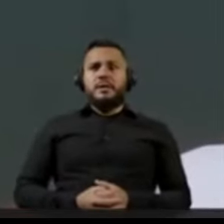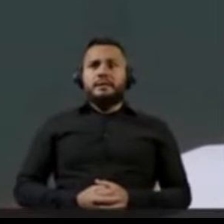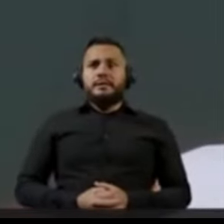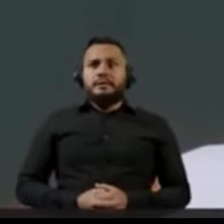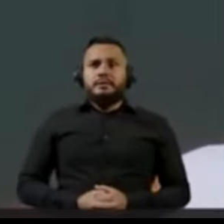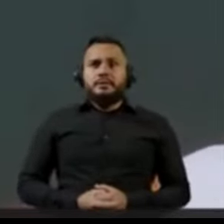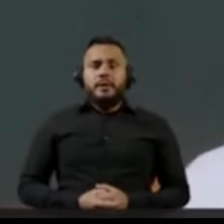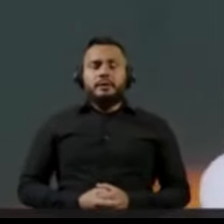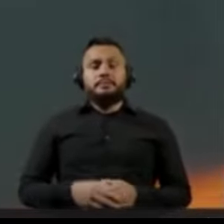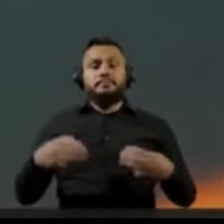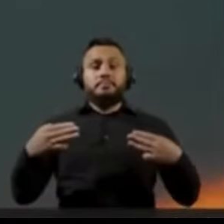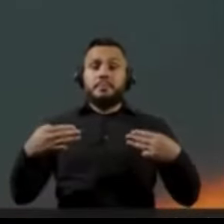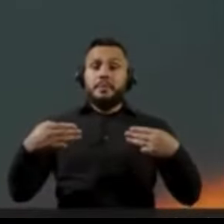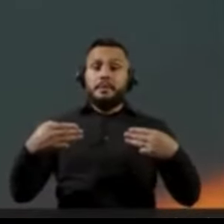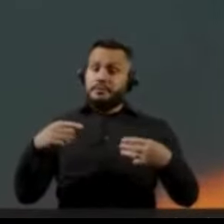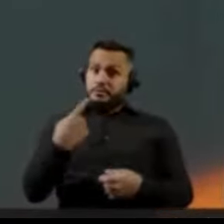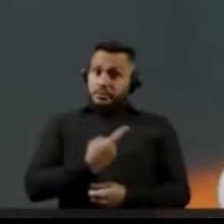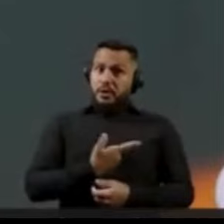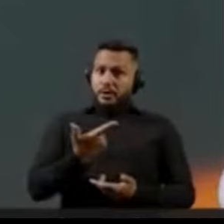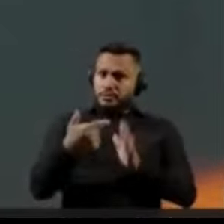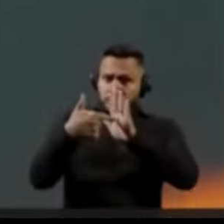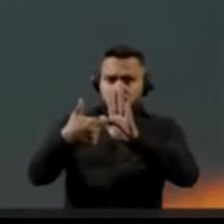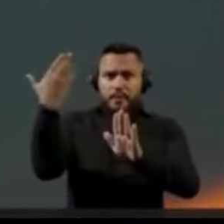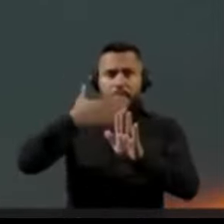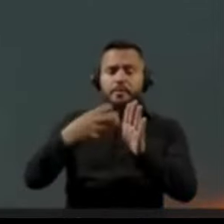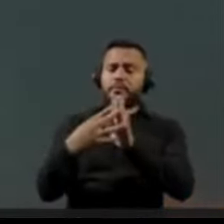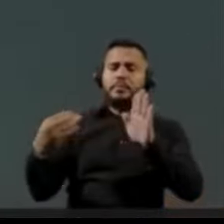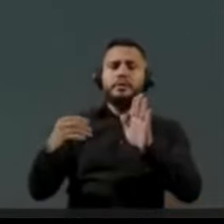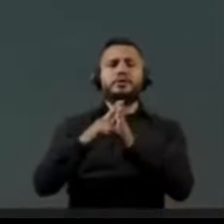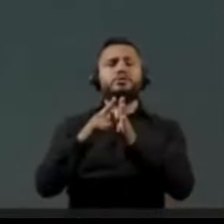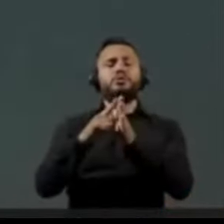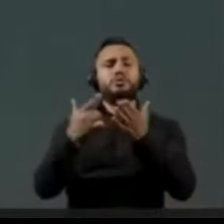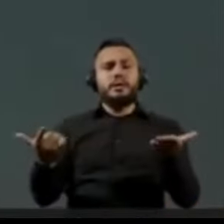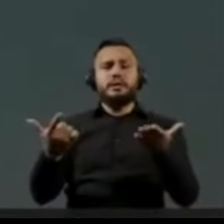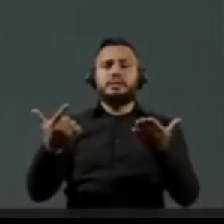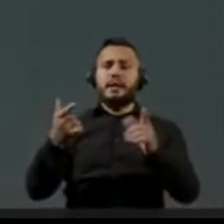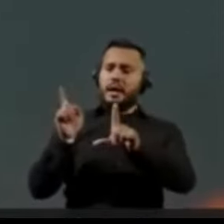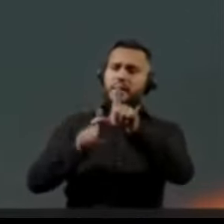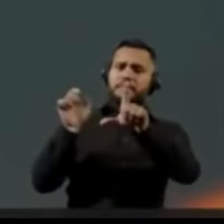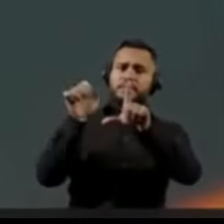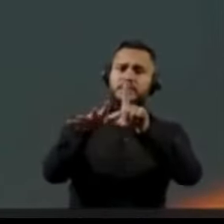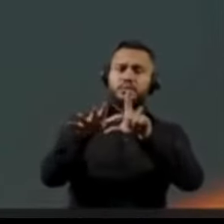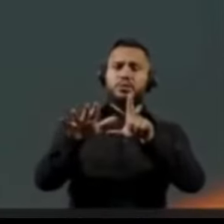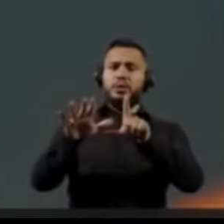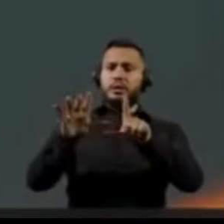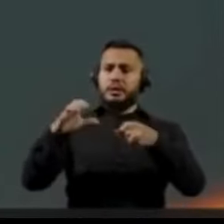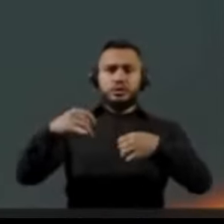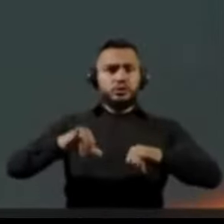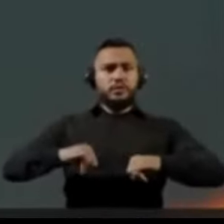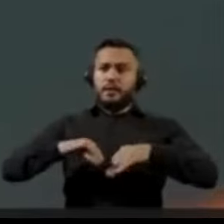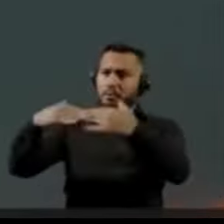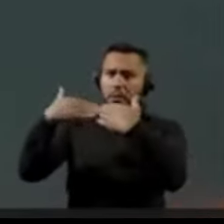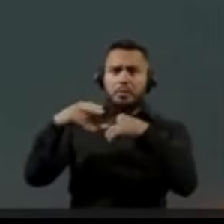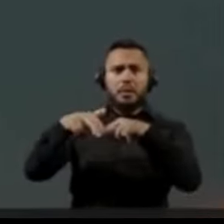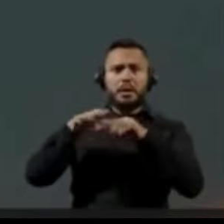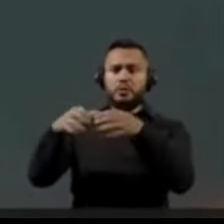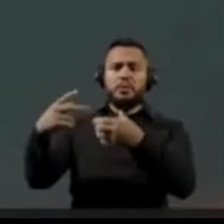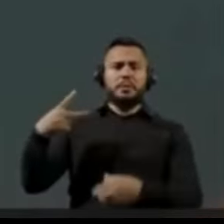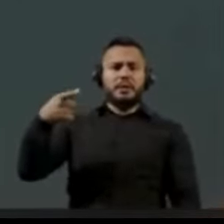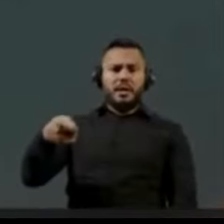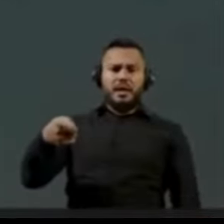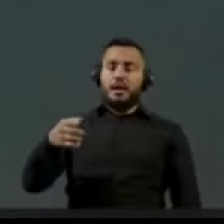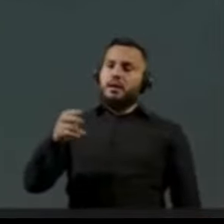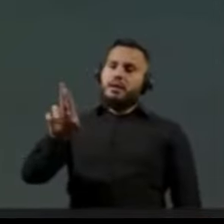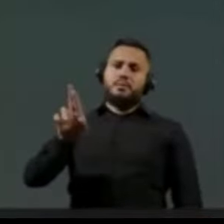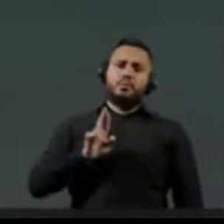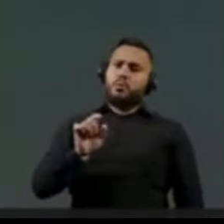E sabe o que o ministro falou? E levamos exemplos de jornalistas, de influenciadores, de deputados que estão sendo perseguidos por essa procuradoria. E ele falou pra gente que isso não